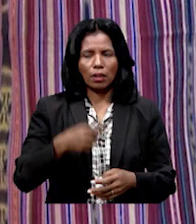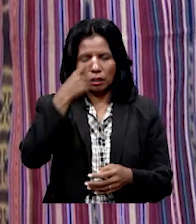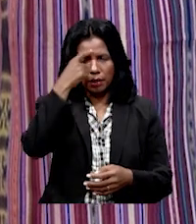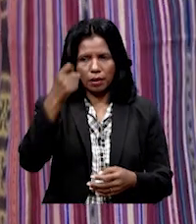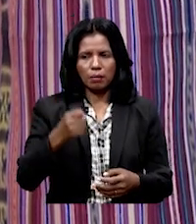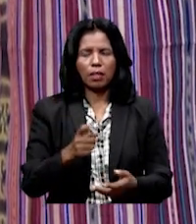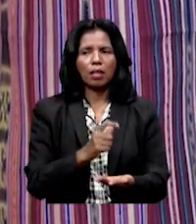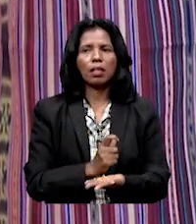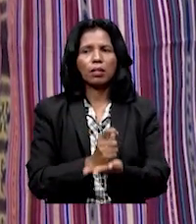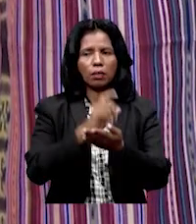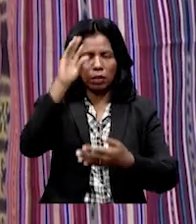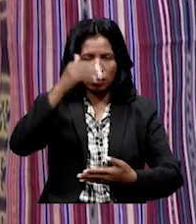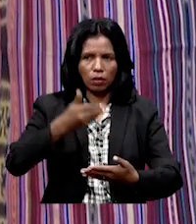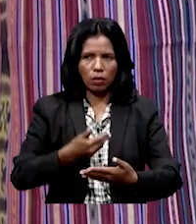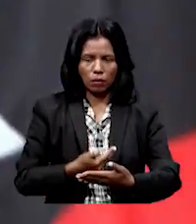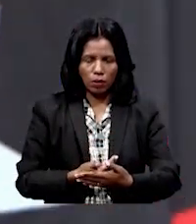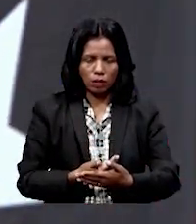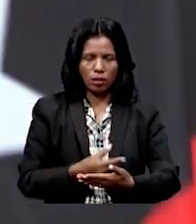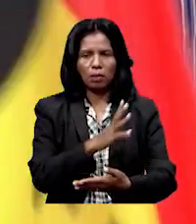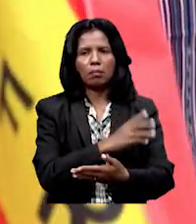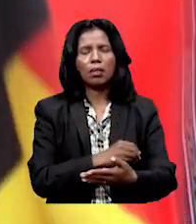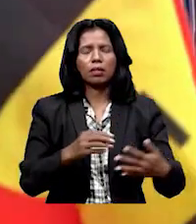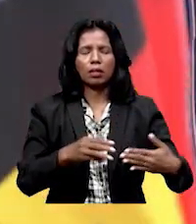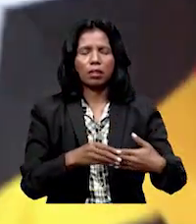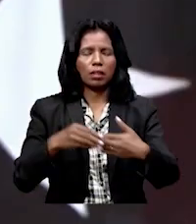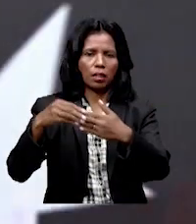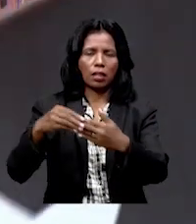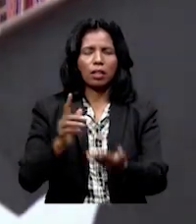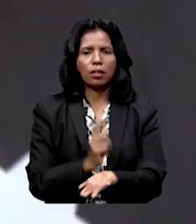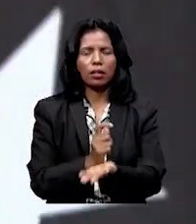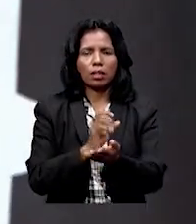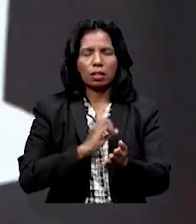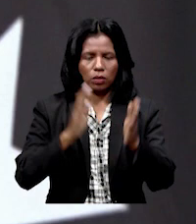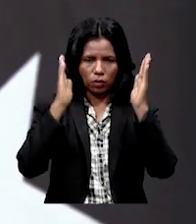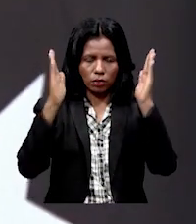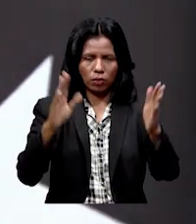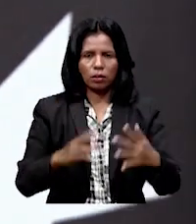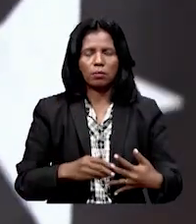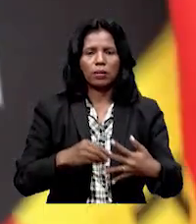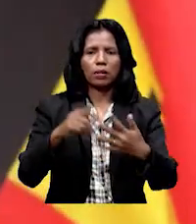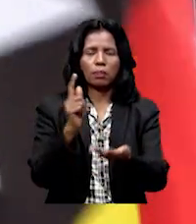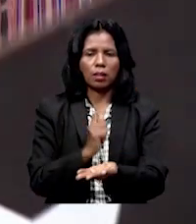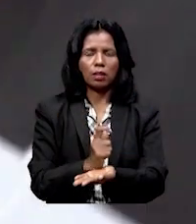Também Ataoro nem o amak se uku Ataoro. Mas vê ao se for atenção especial para Ataoro.